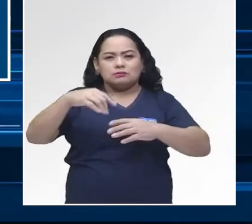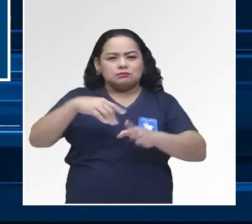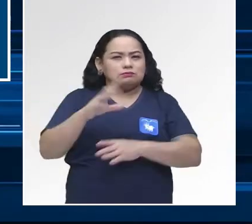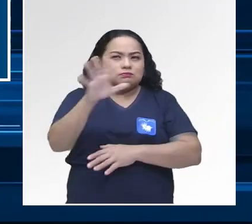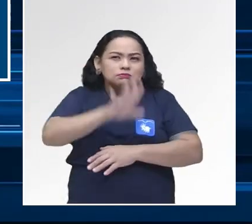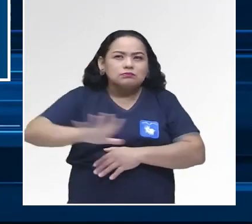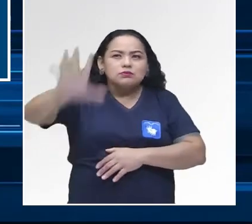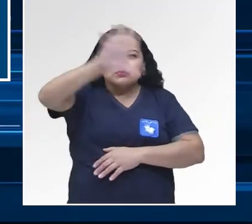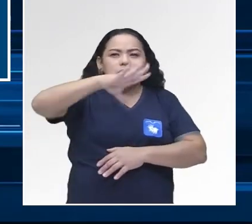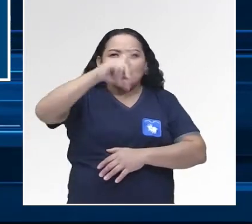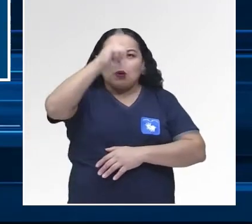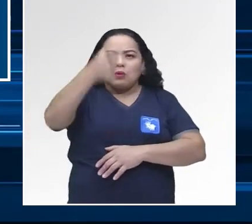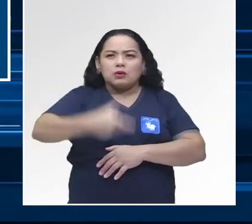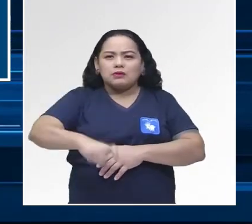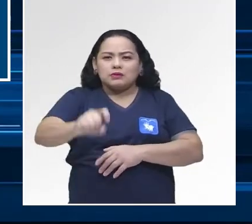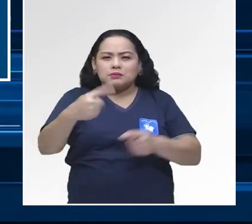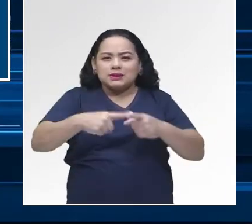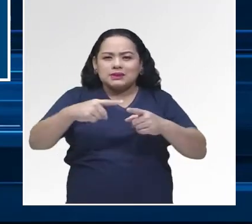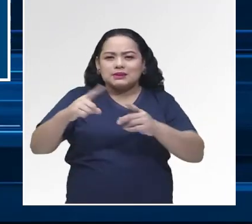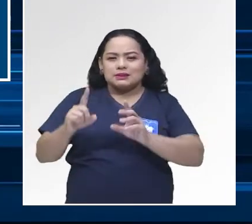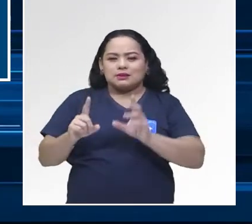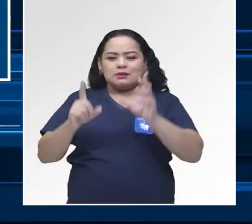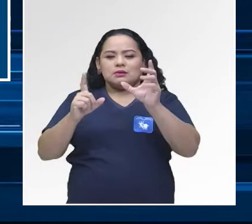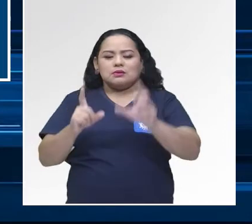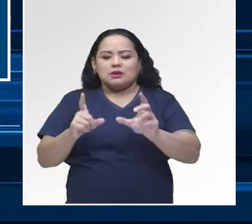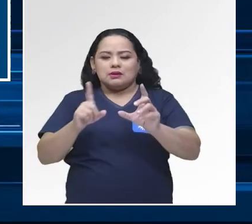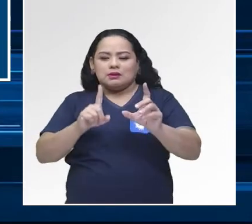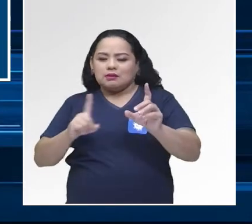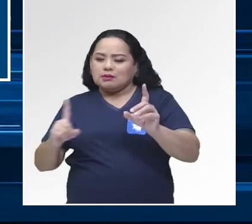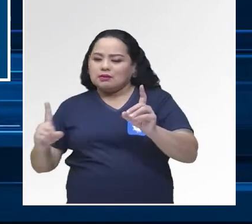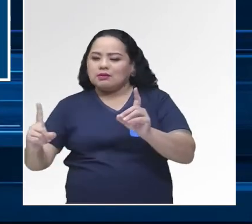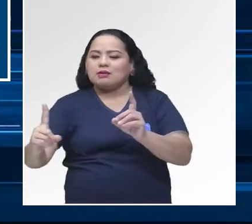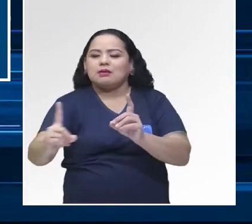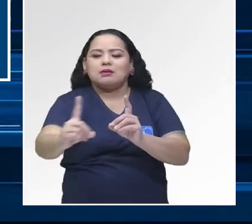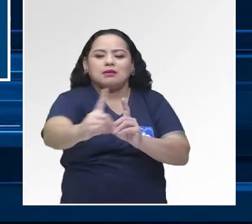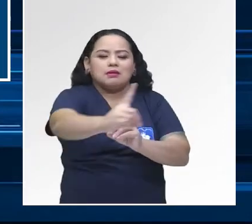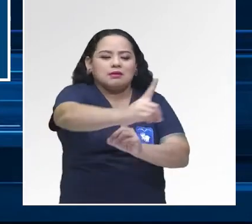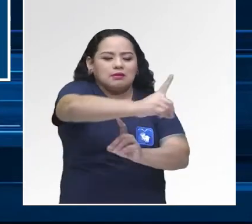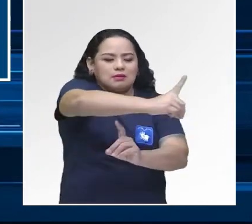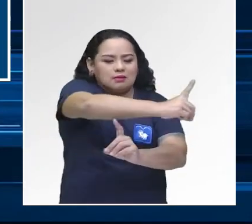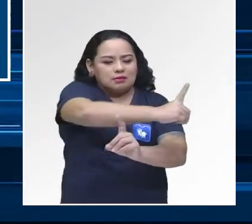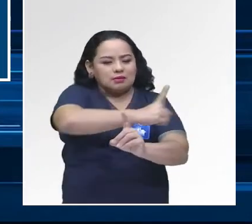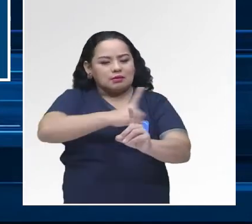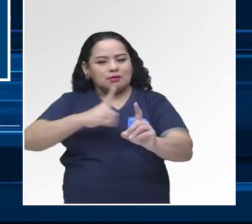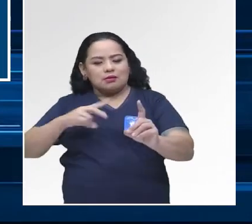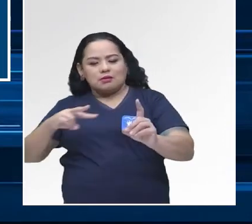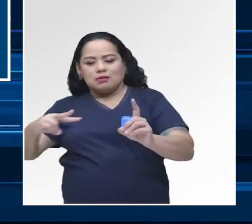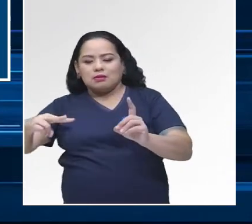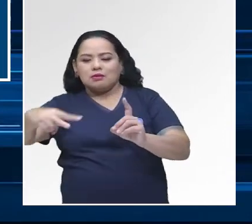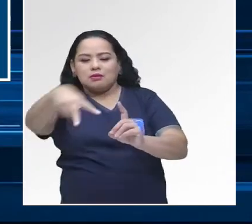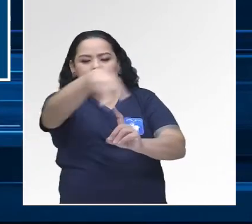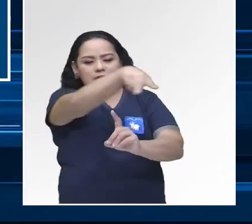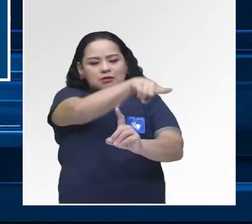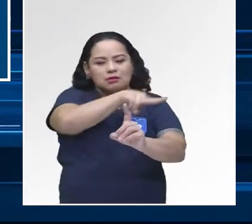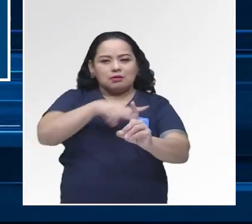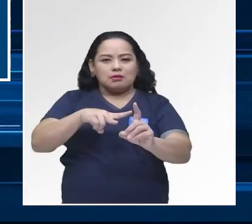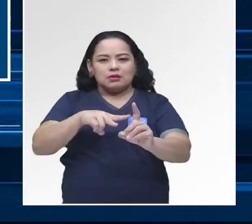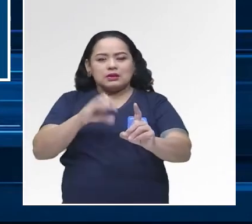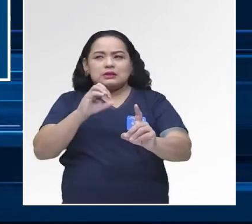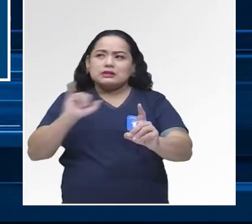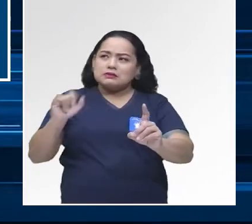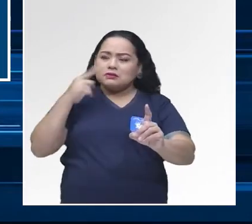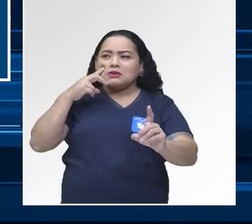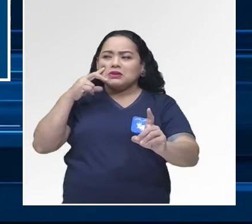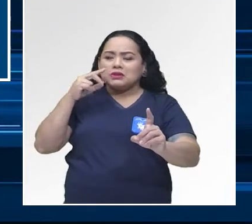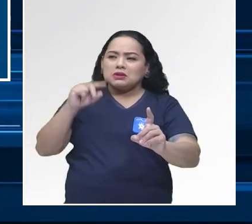dele, você tem que fazer a volta em todo o corpo desse animal, né? Senão você vai ver só o rabo, ou